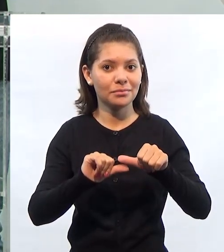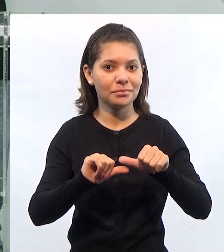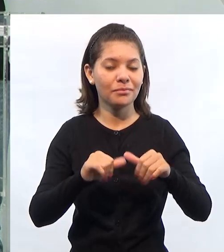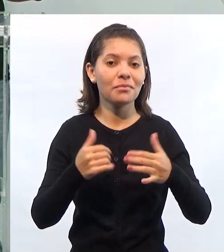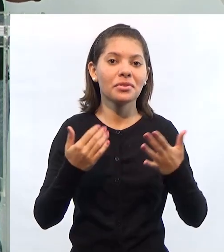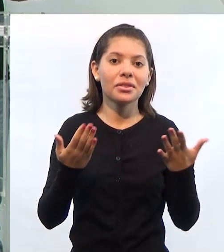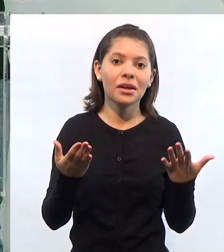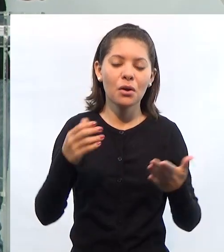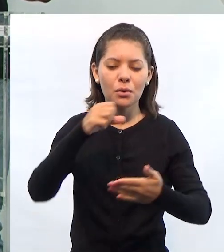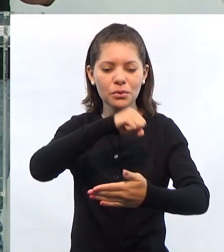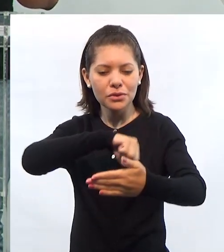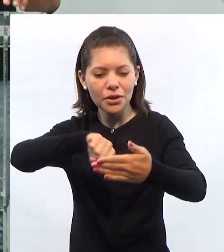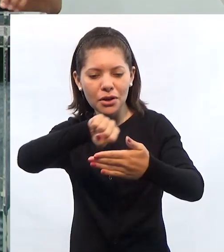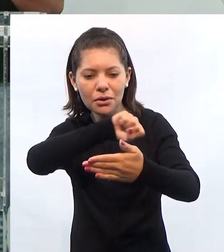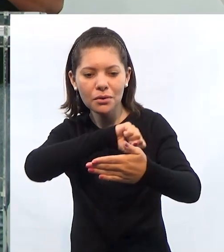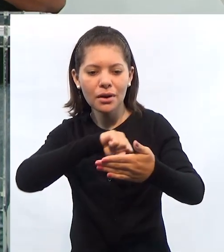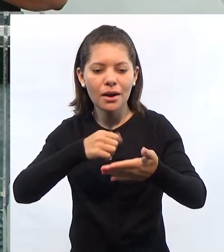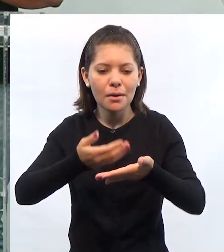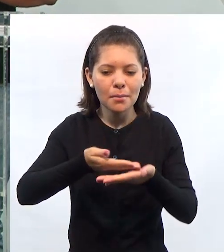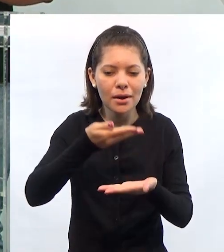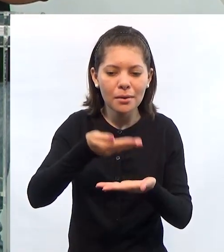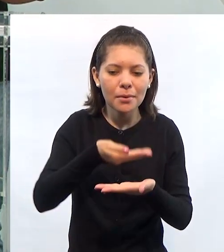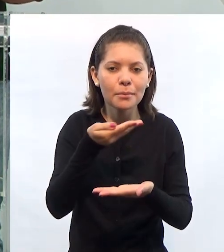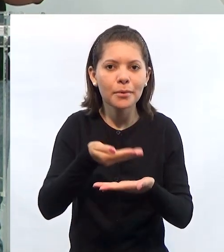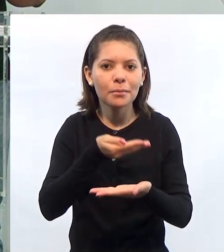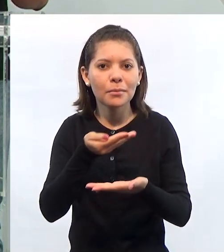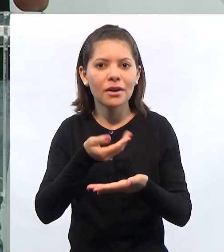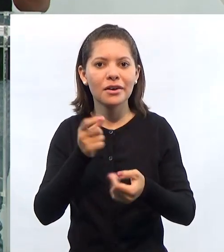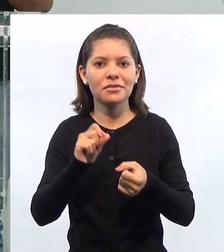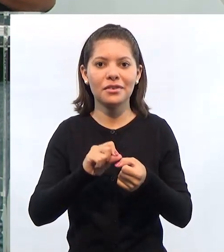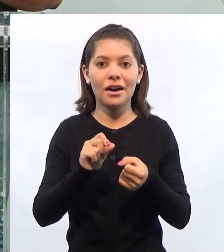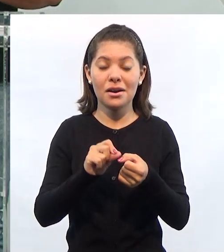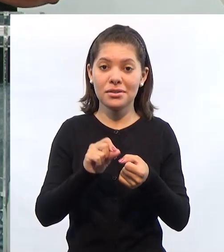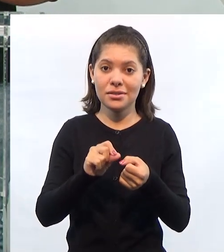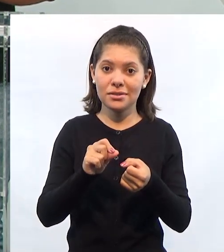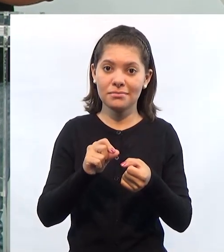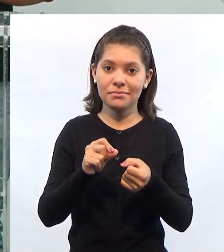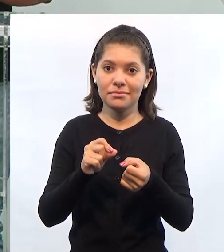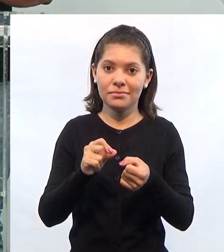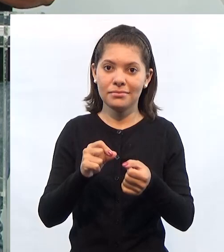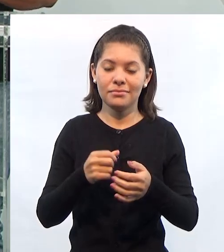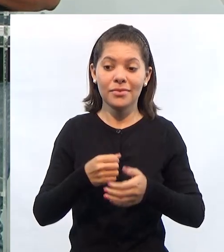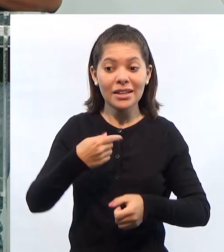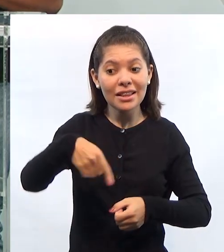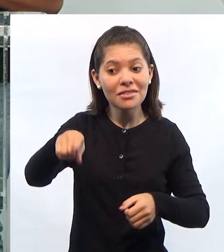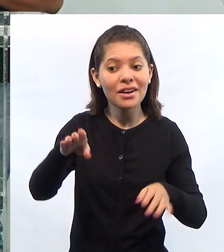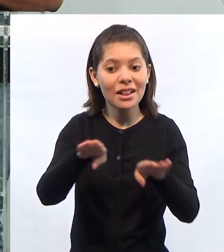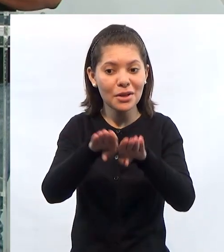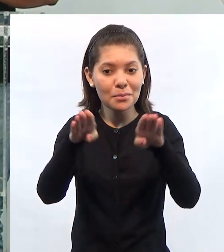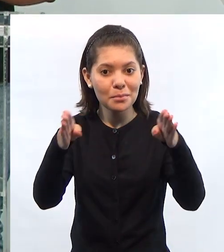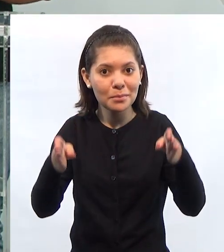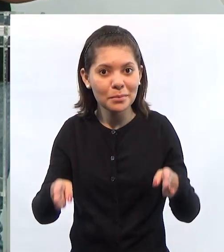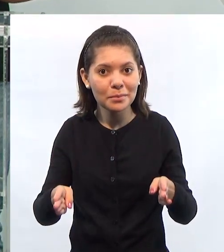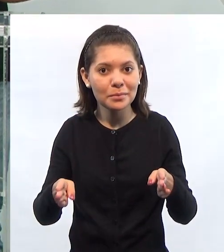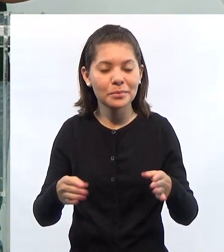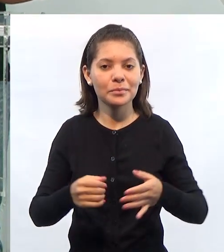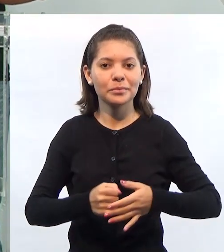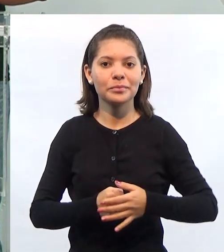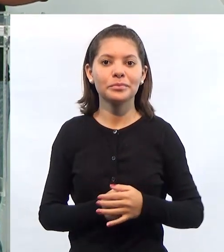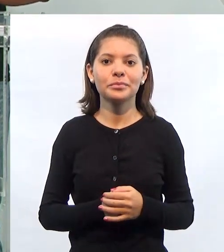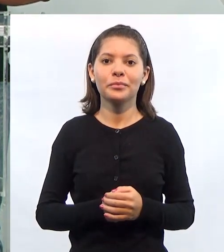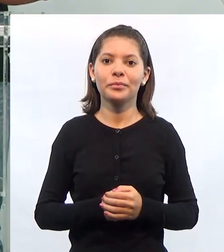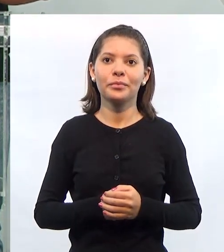Enquanto isso, o cozinheiro vai lá e faz um molhinho para levar para você na mesa e deixa esse molhinho